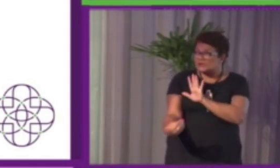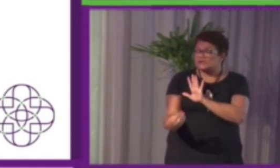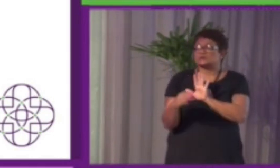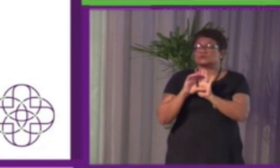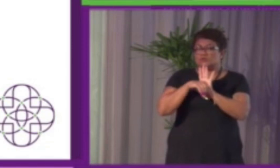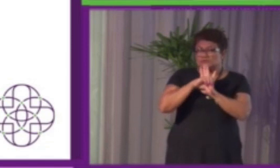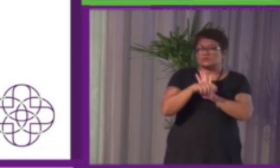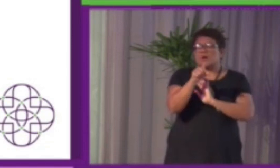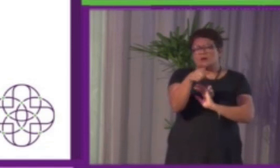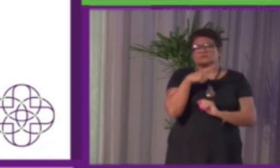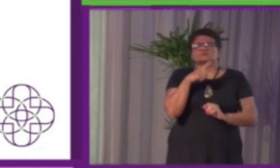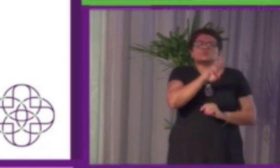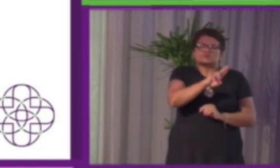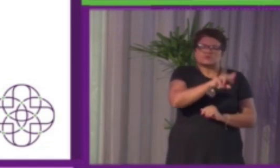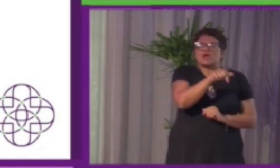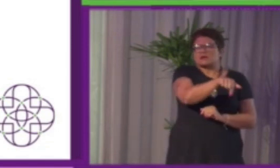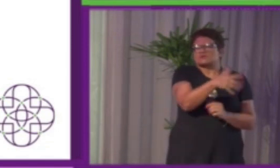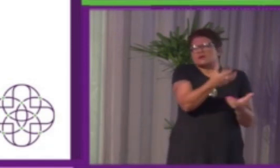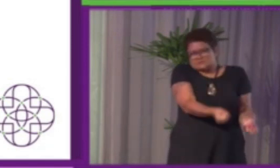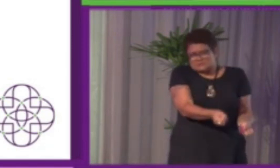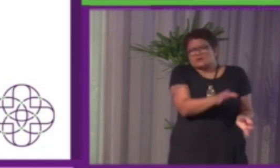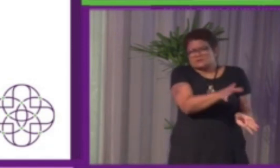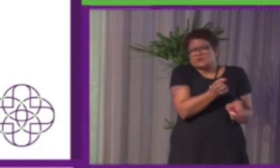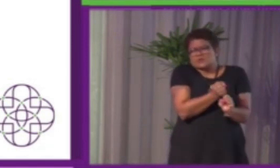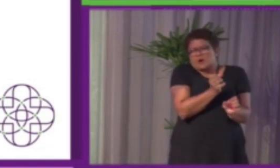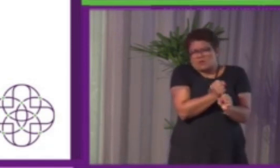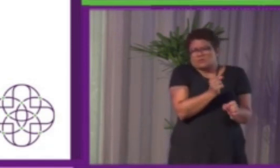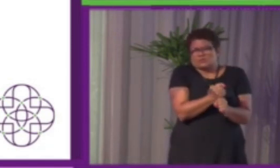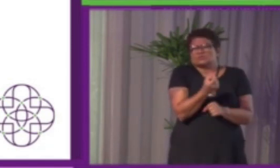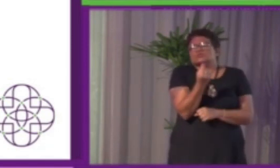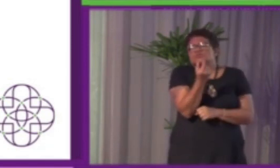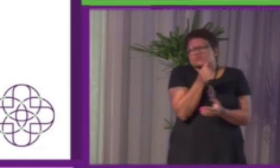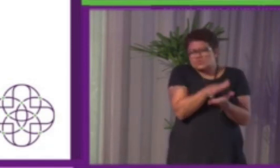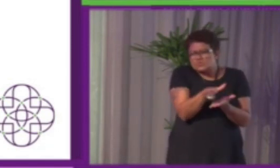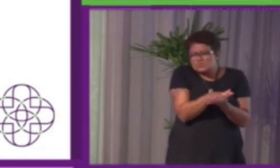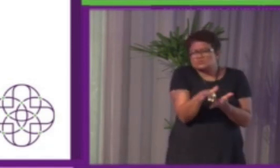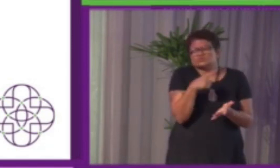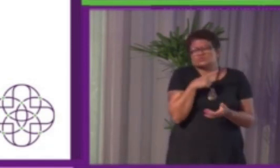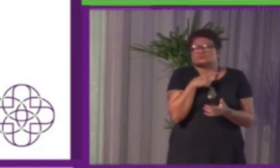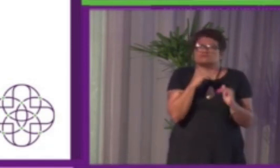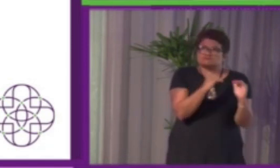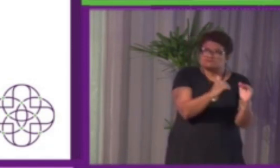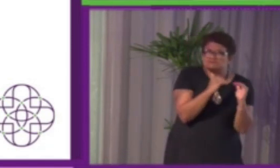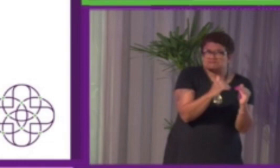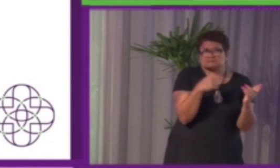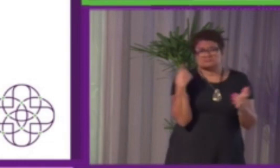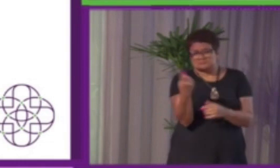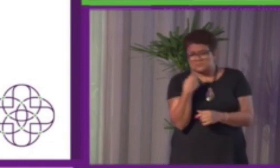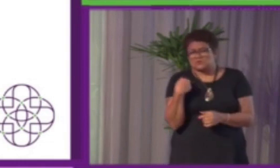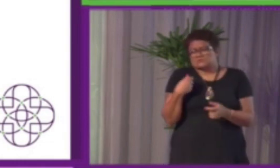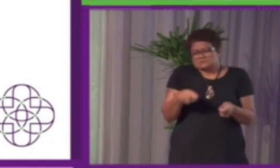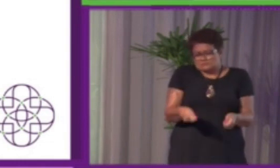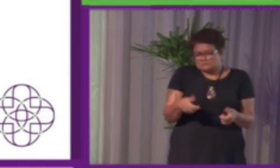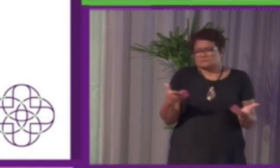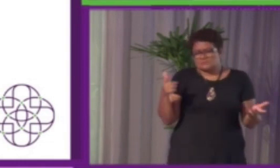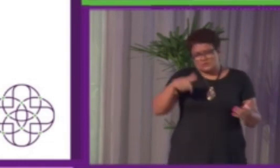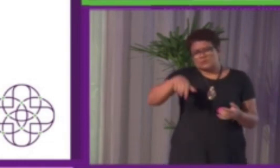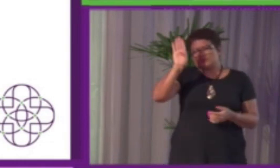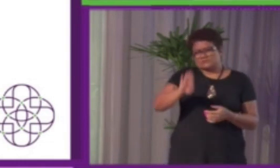e aceito para o cálculo do custo para o nosso limiar, ou para os nossos limiares, né, de custo-efetividade no